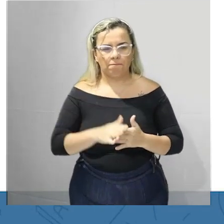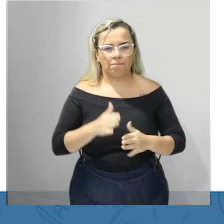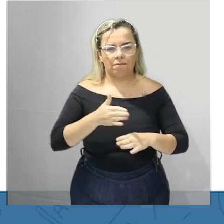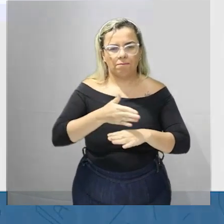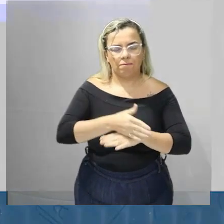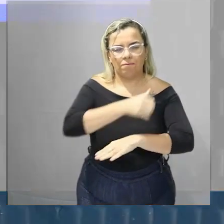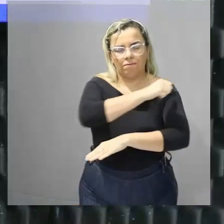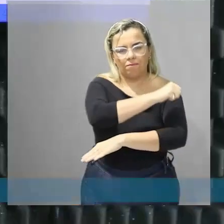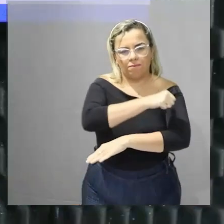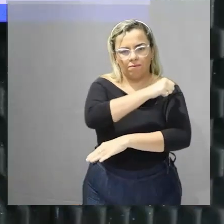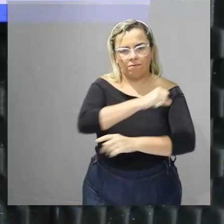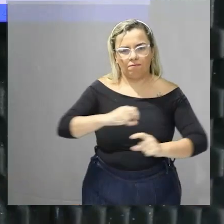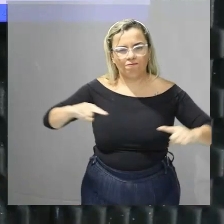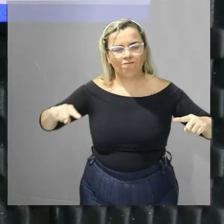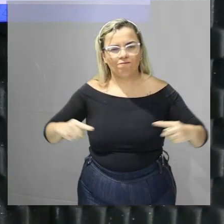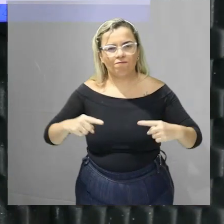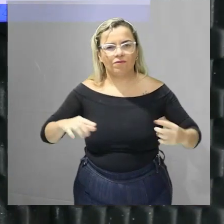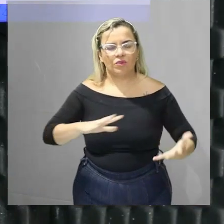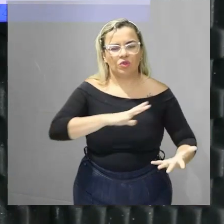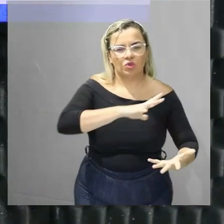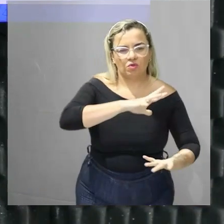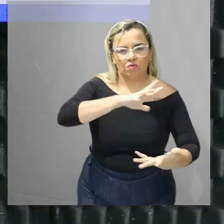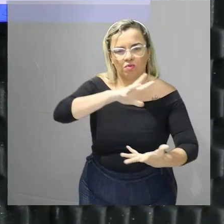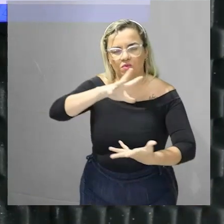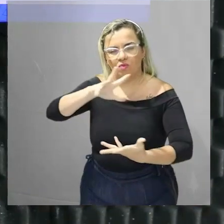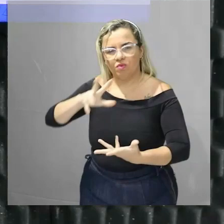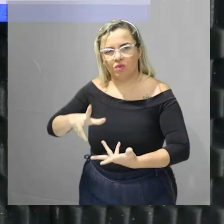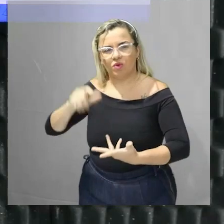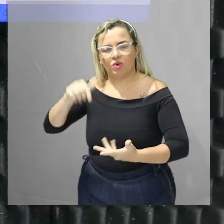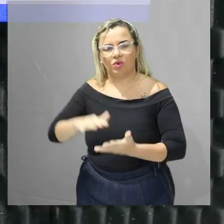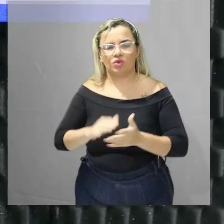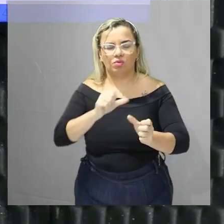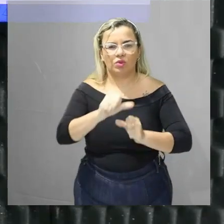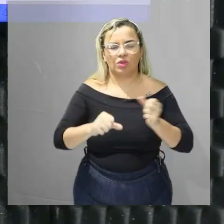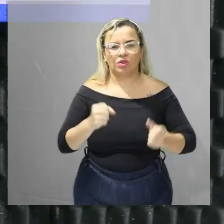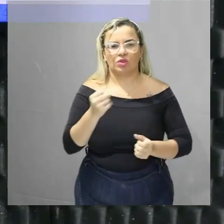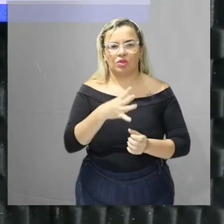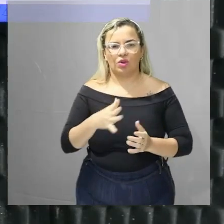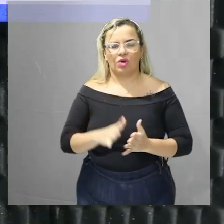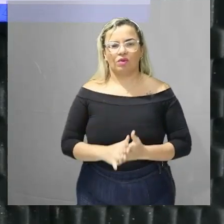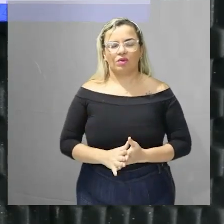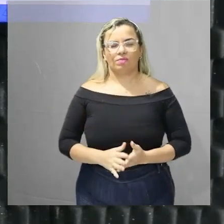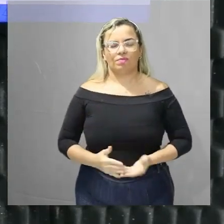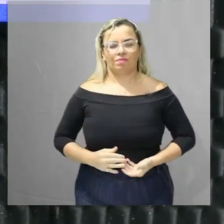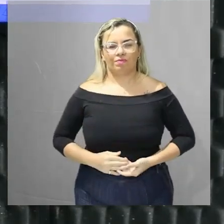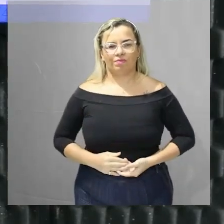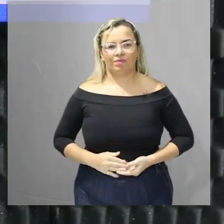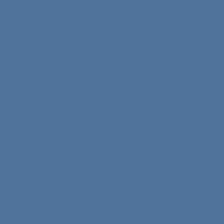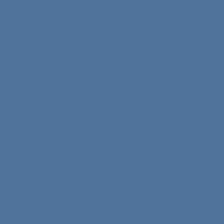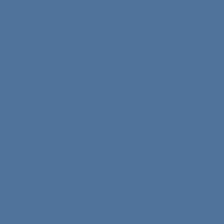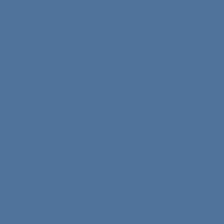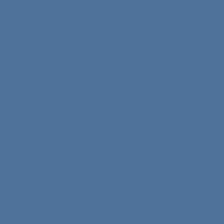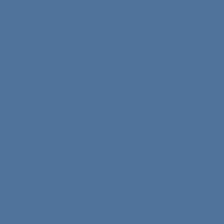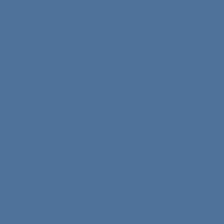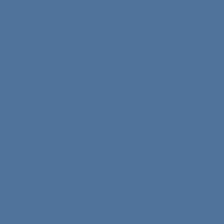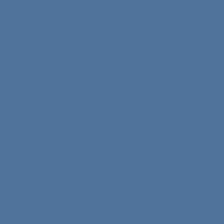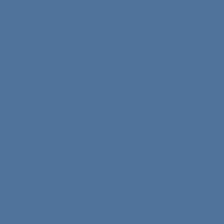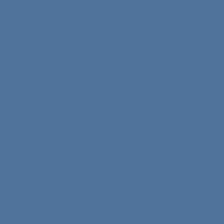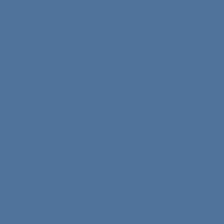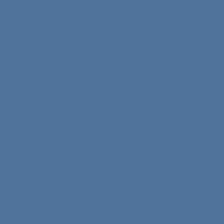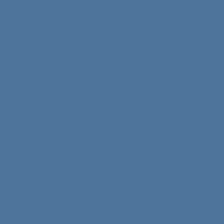do Rio de Janeiro na competitividade o quê? Global. Gabarito, letra A. Valeu, galera!